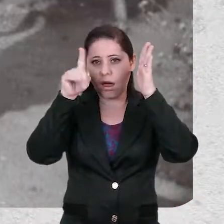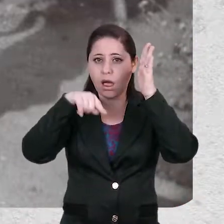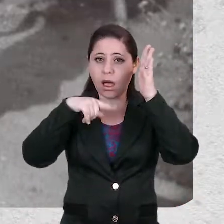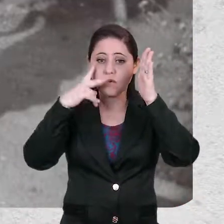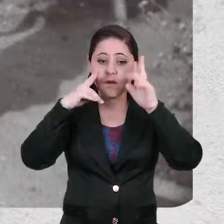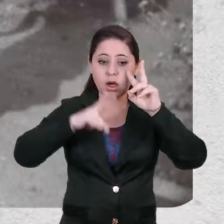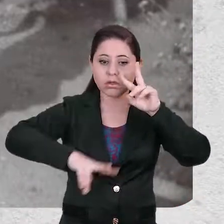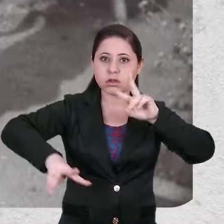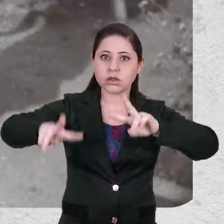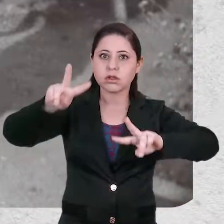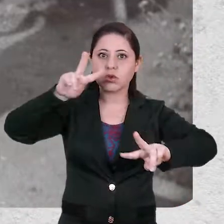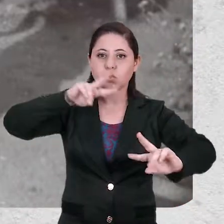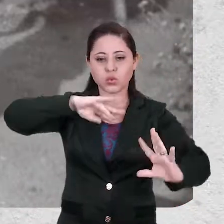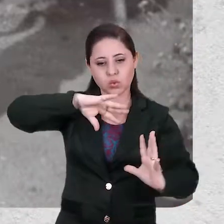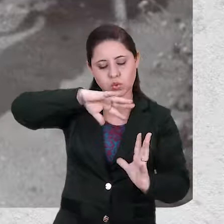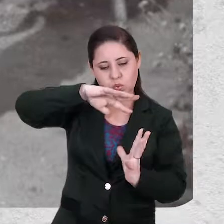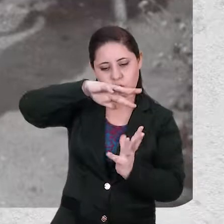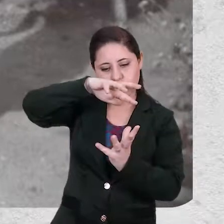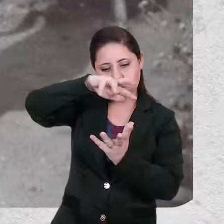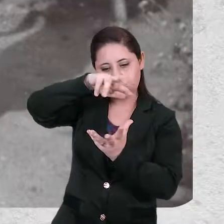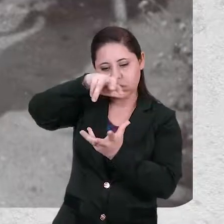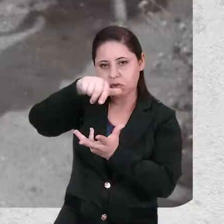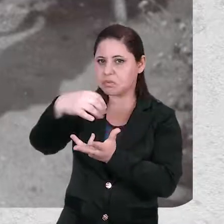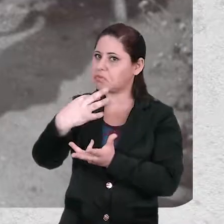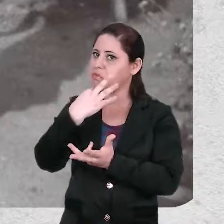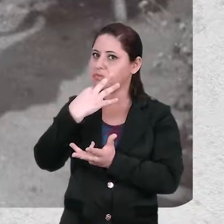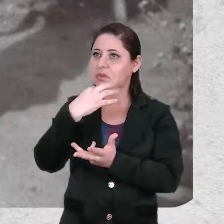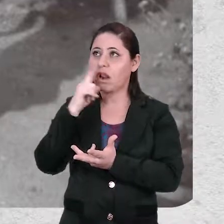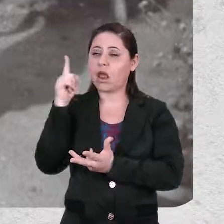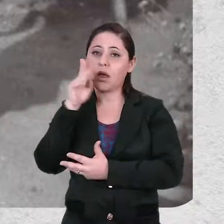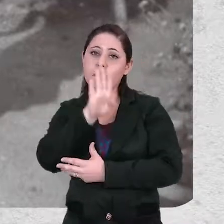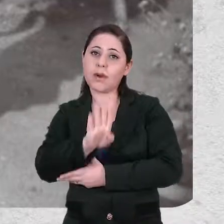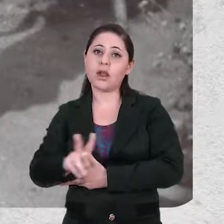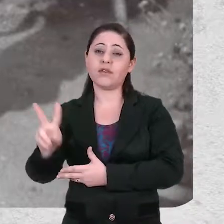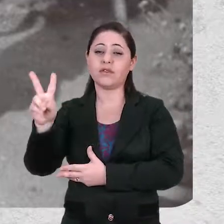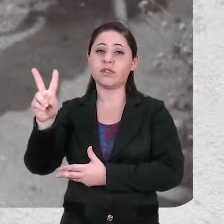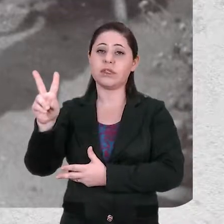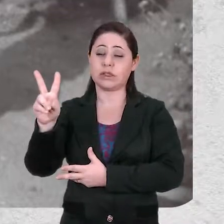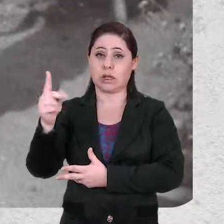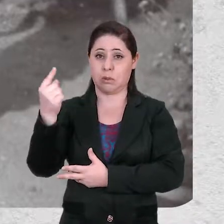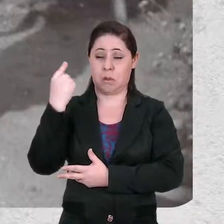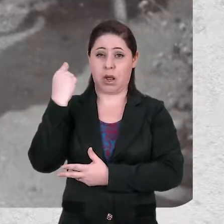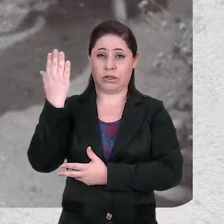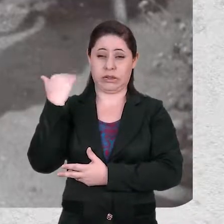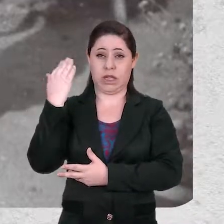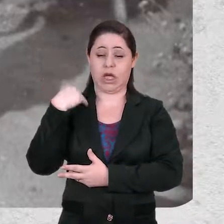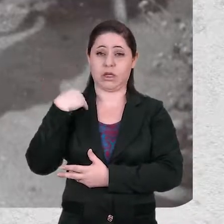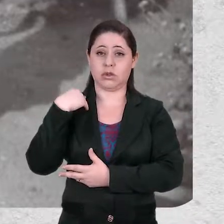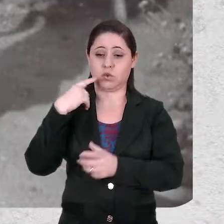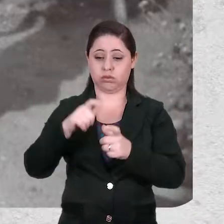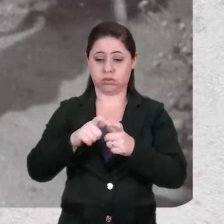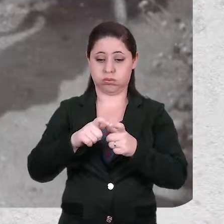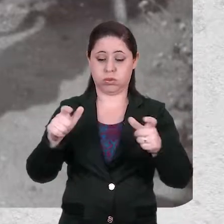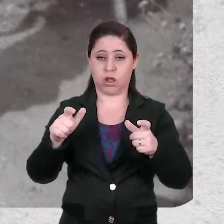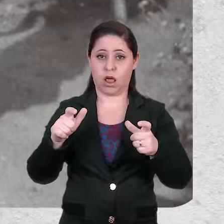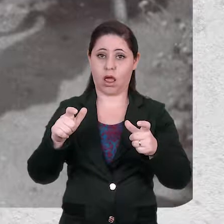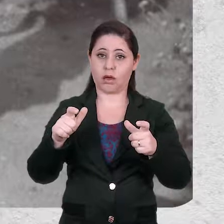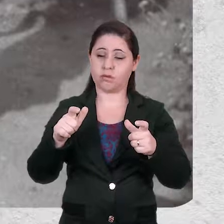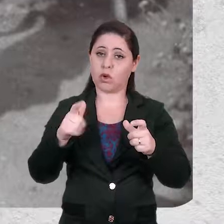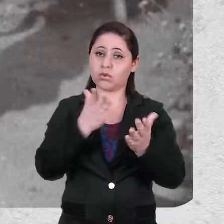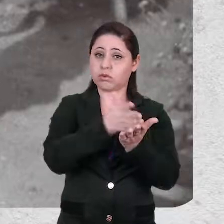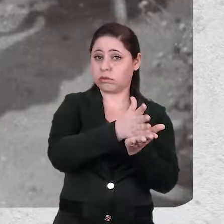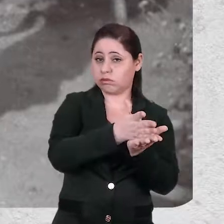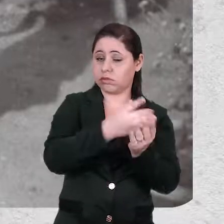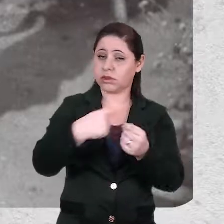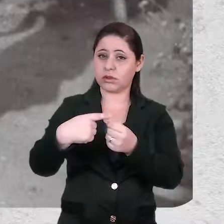pouco a visão de um outro mundo que eu não tinha em Bela Vista. Embora Bela Vista, naquela época, fosse a